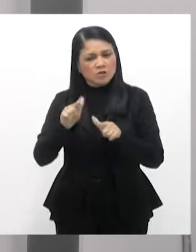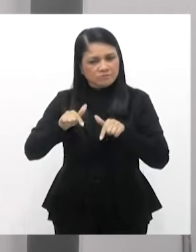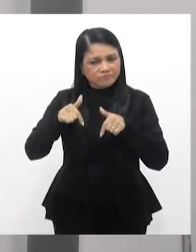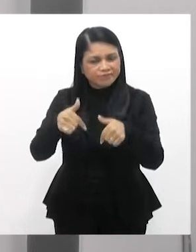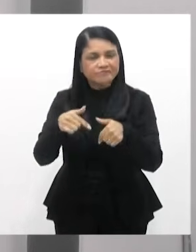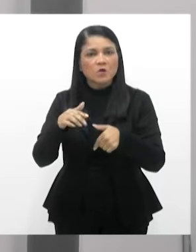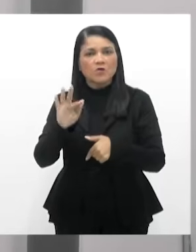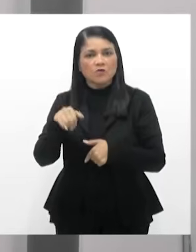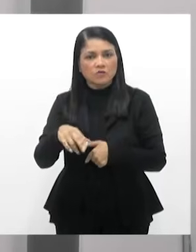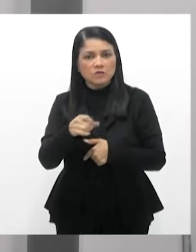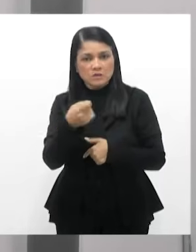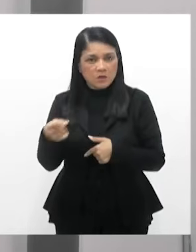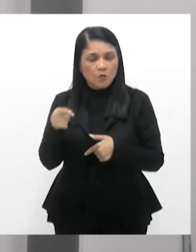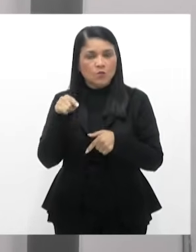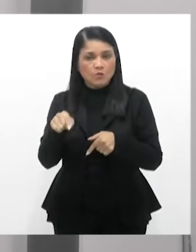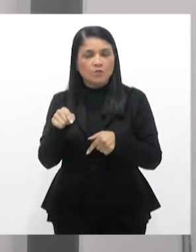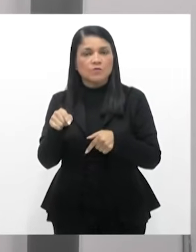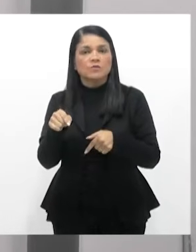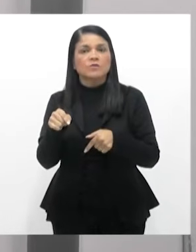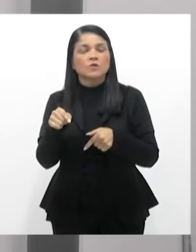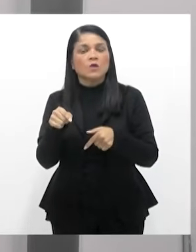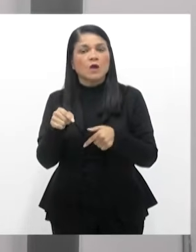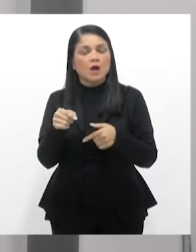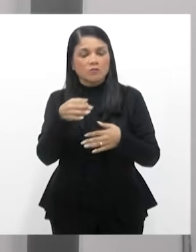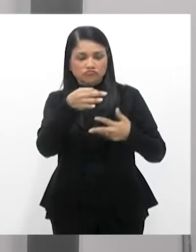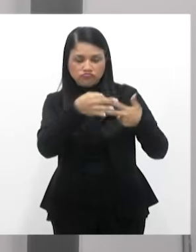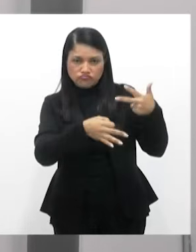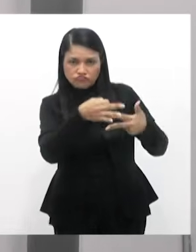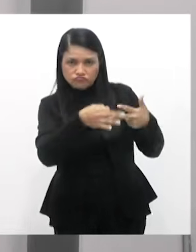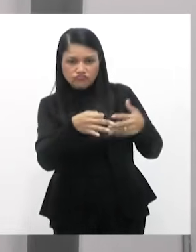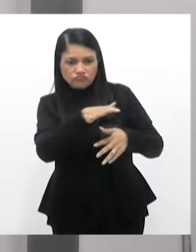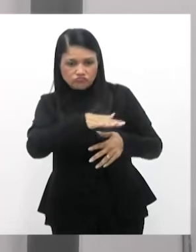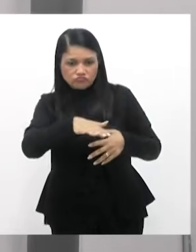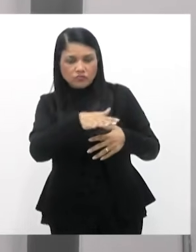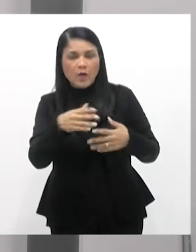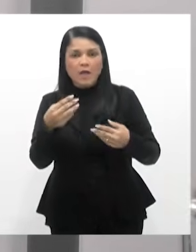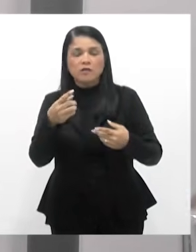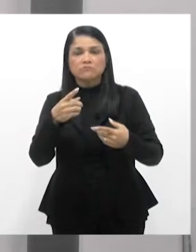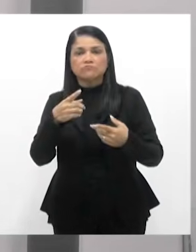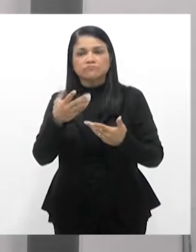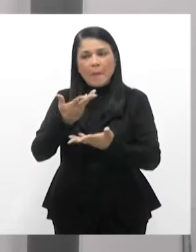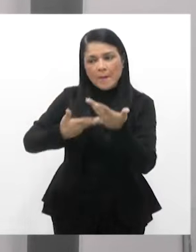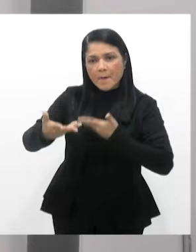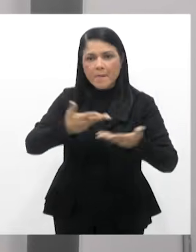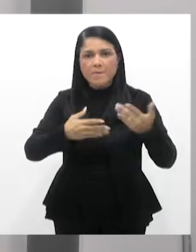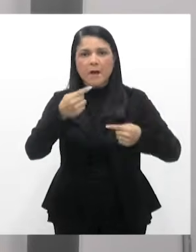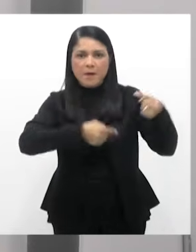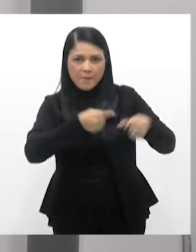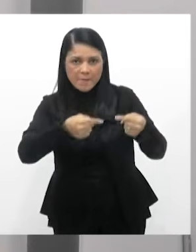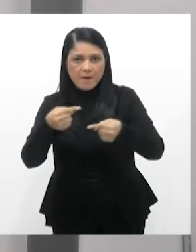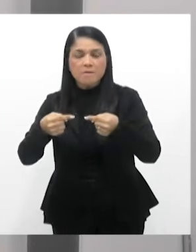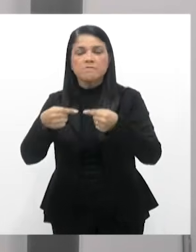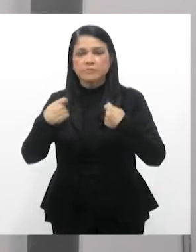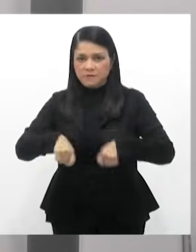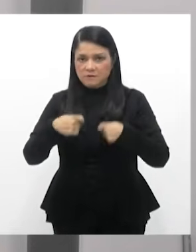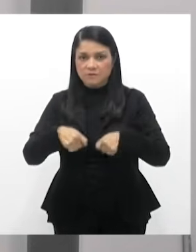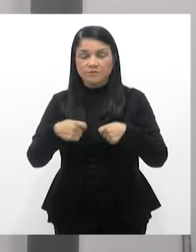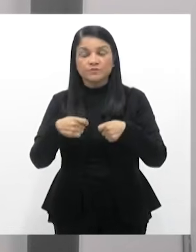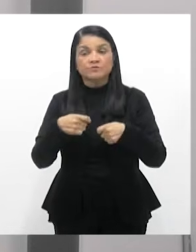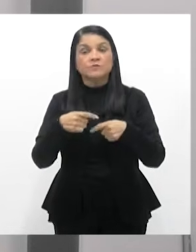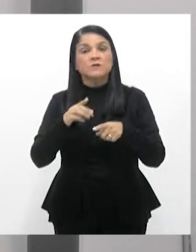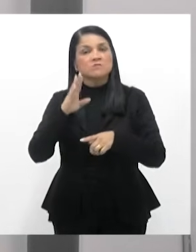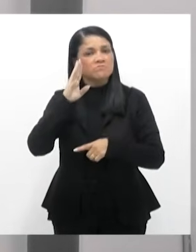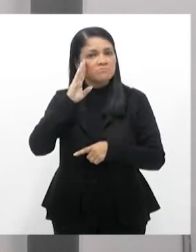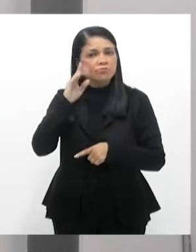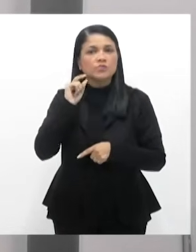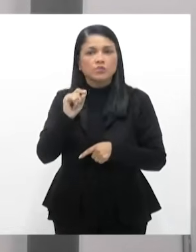discussão. O universo, o arcabouço jurídico, ele é dinâmico. Agora, o fato é que,